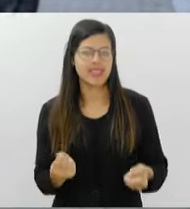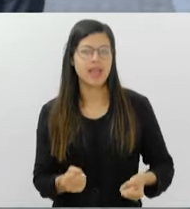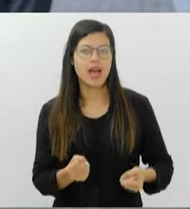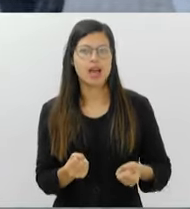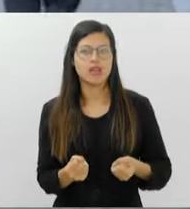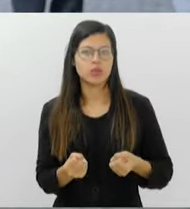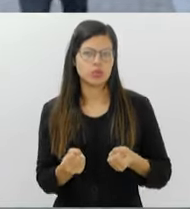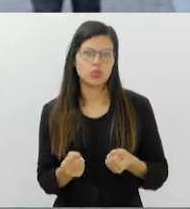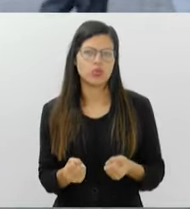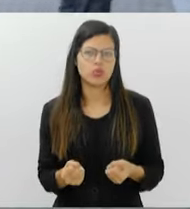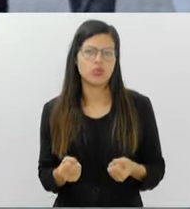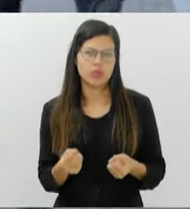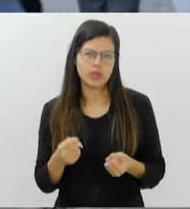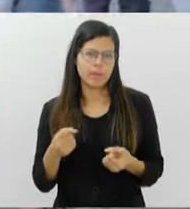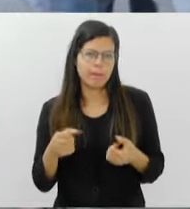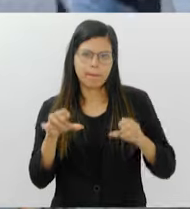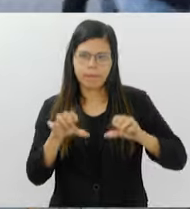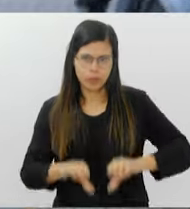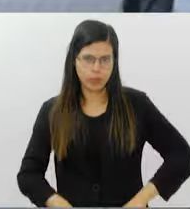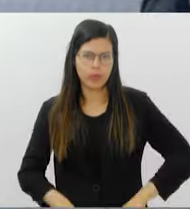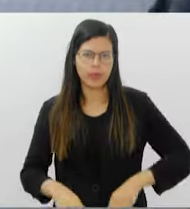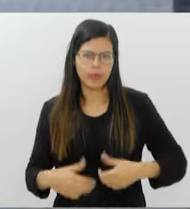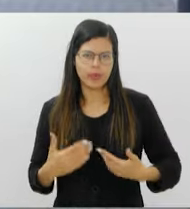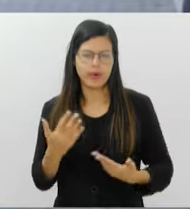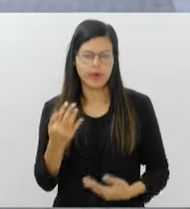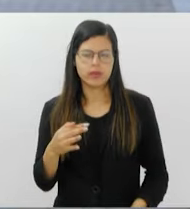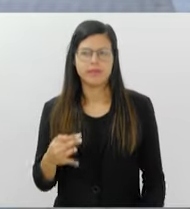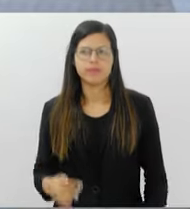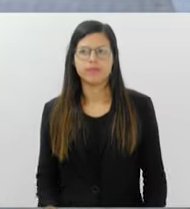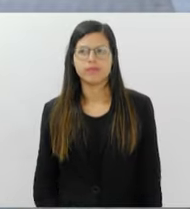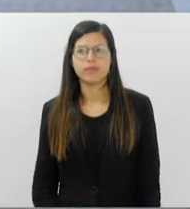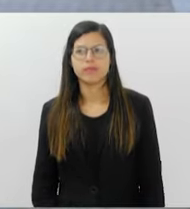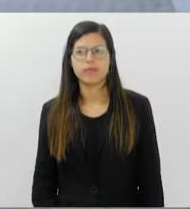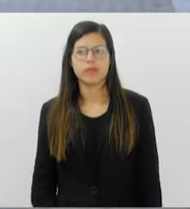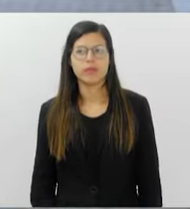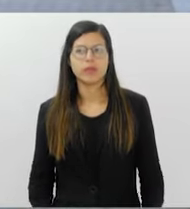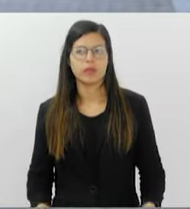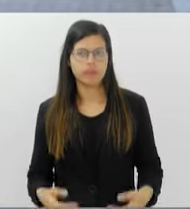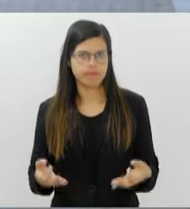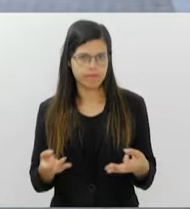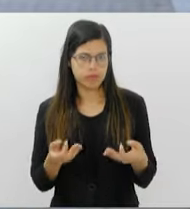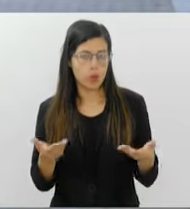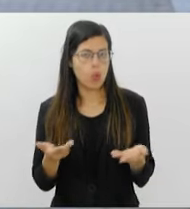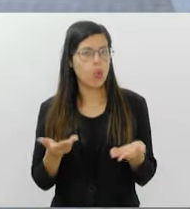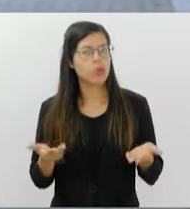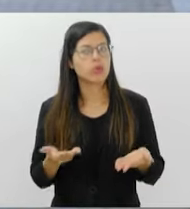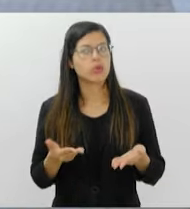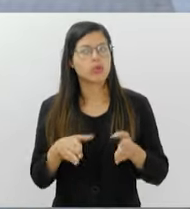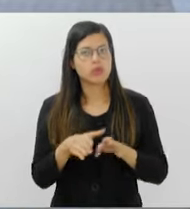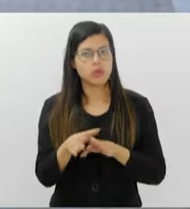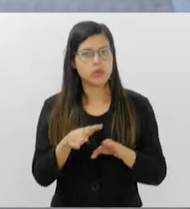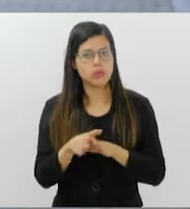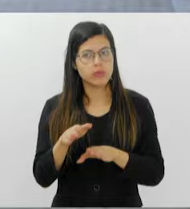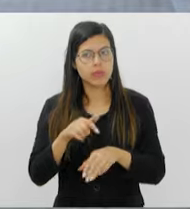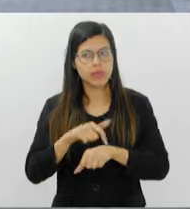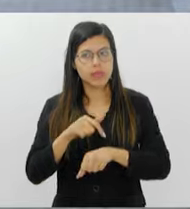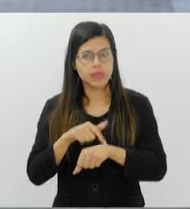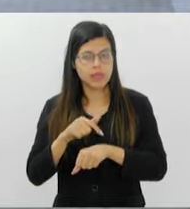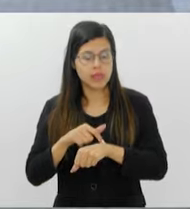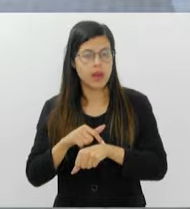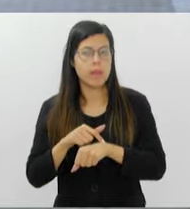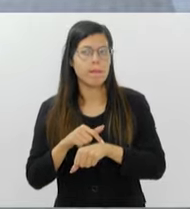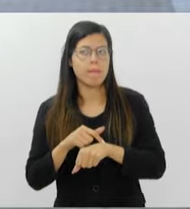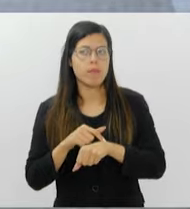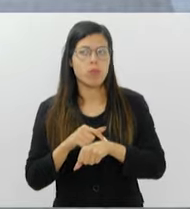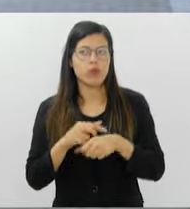outros problemas. É preciso ter um acompanhamento de um profissional da área também. Perfeito. Hoje em dia a gente preconiza fazer um mínimo de tempo de exercício